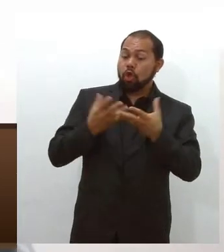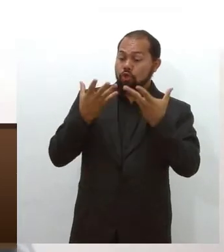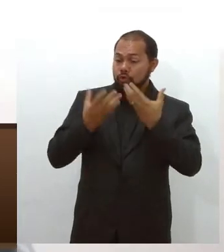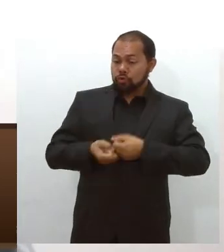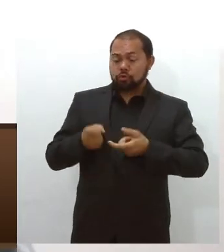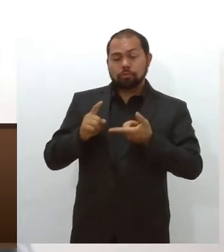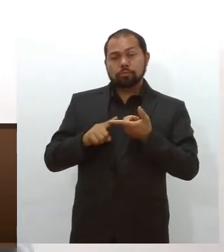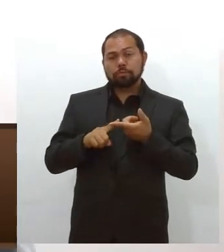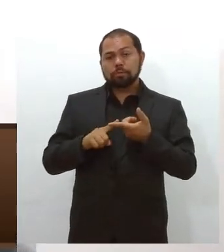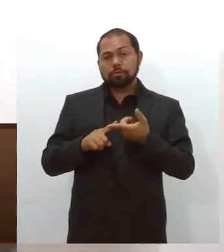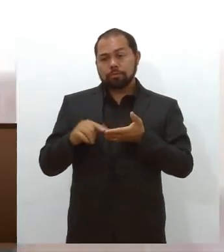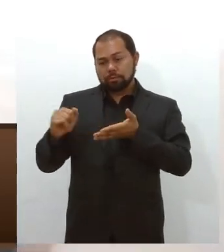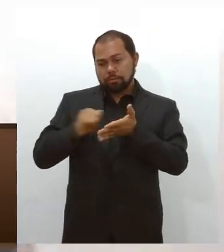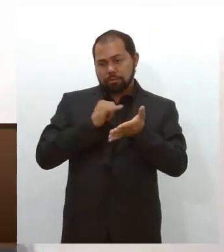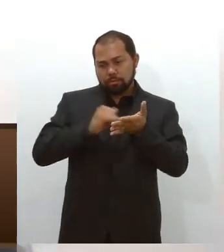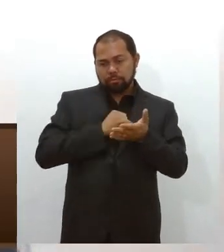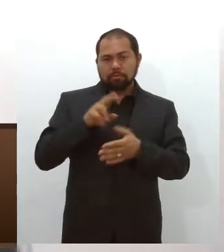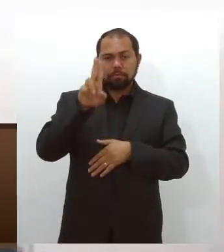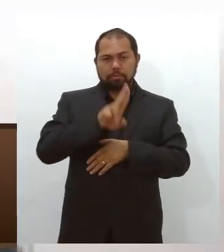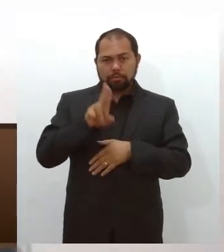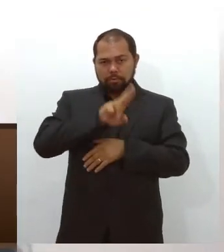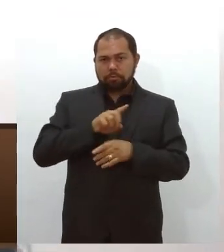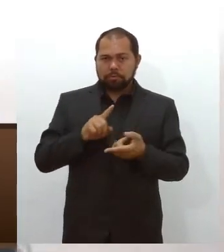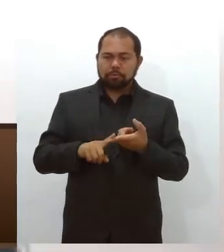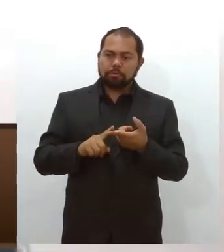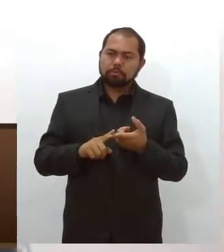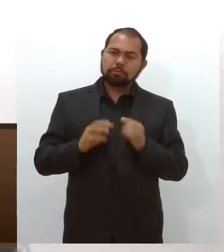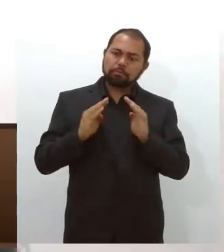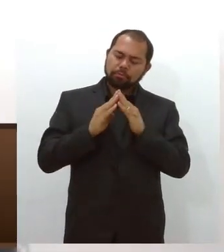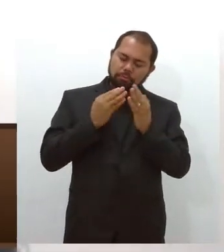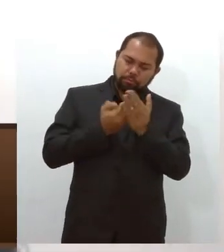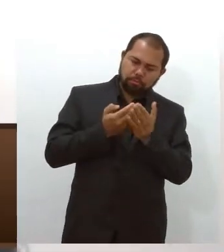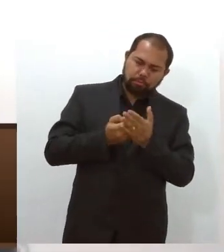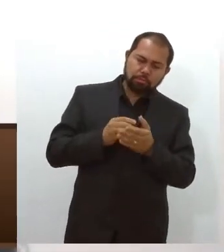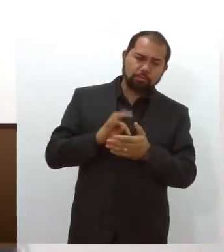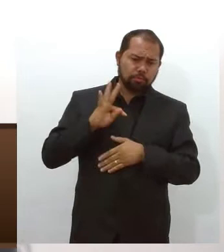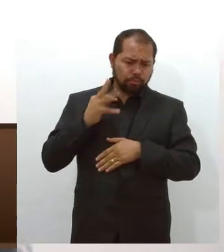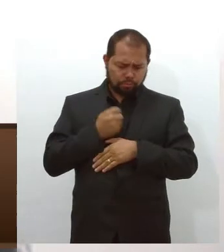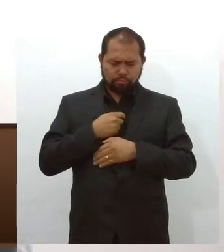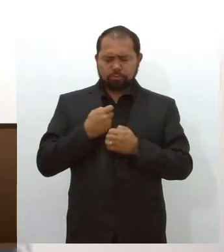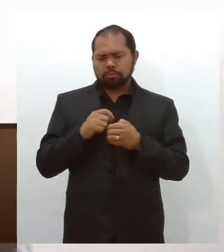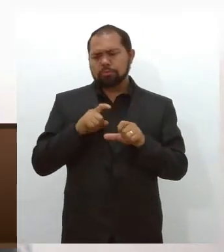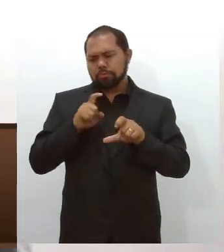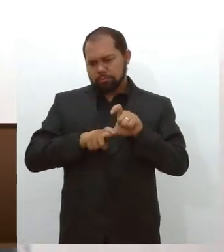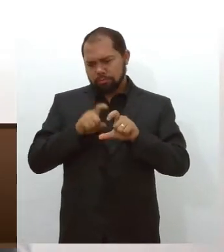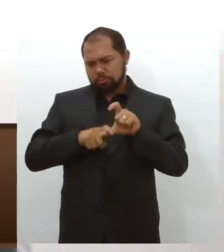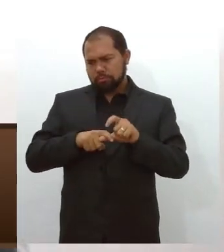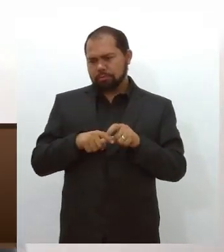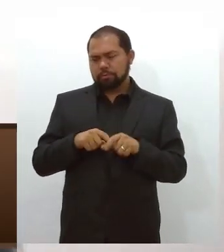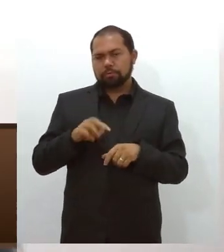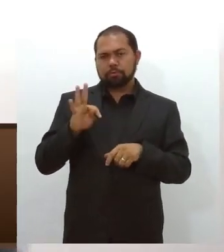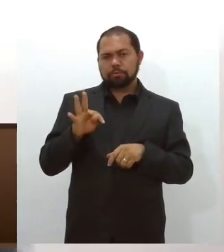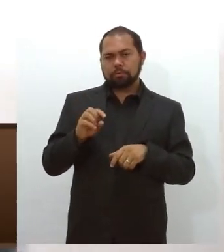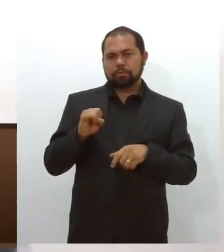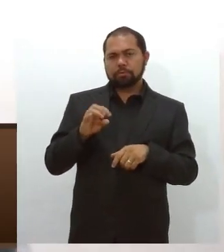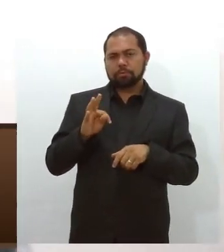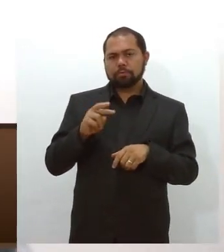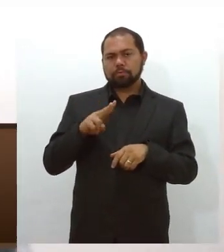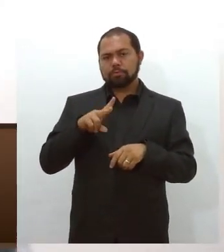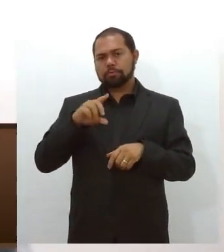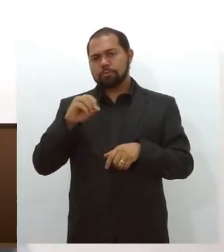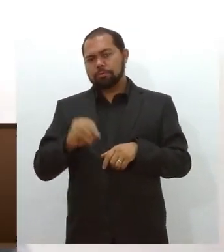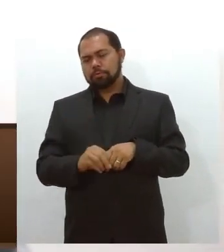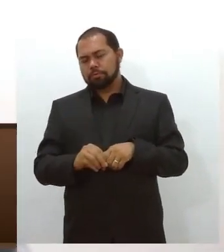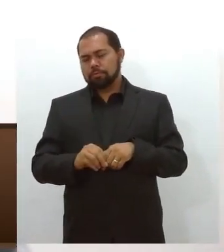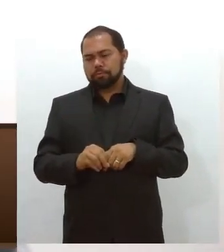numa universidade, numa escola. Então, tudo isso é restrito quando o eleitor